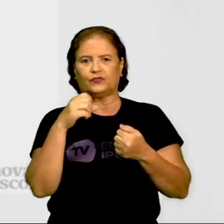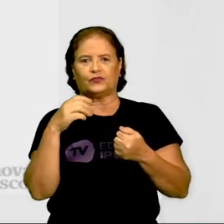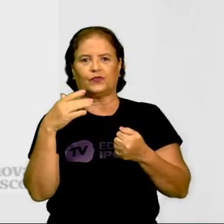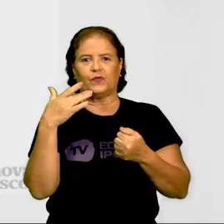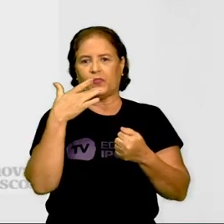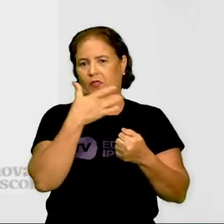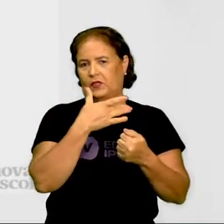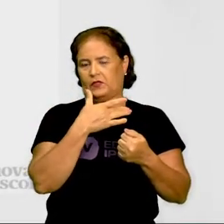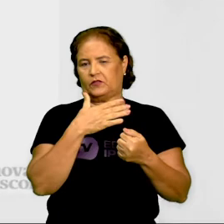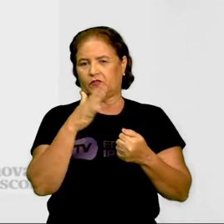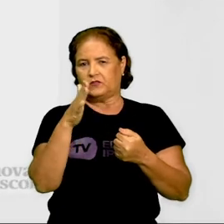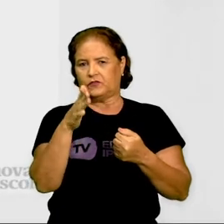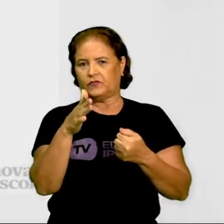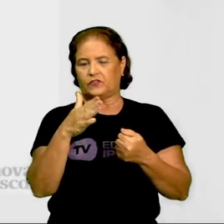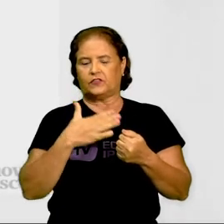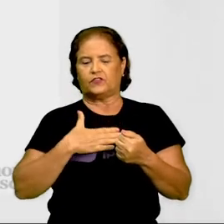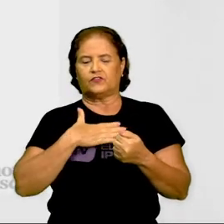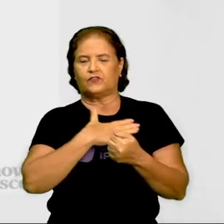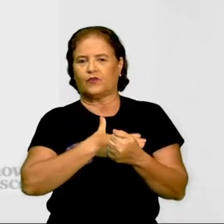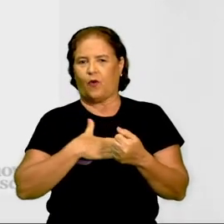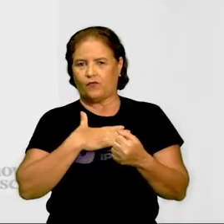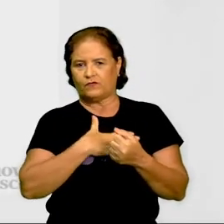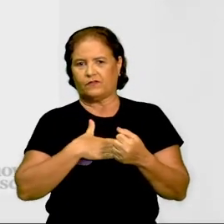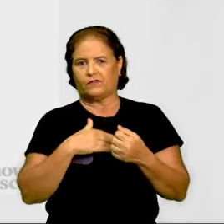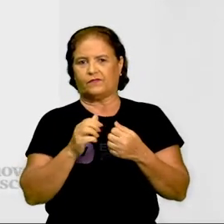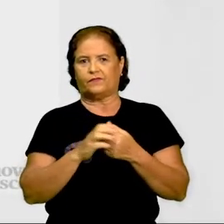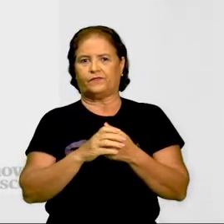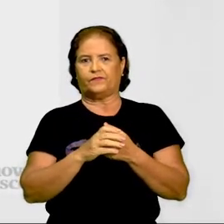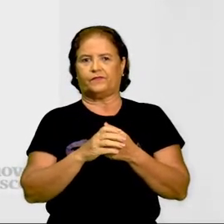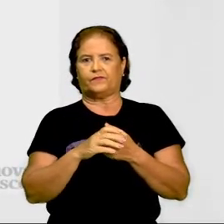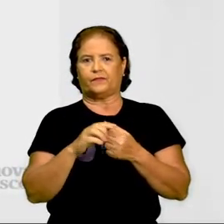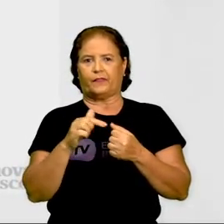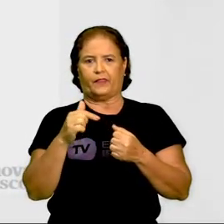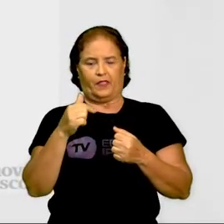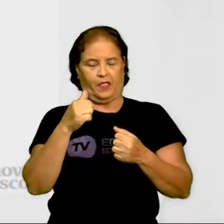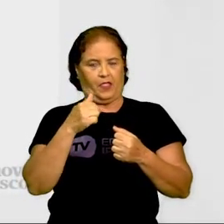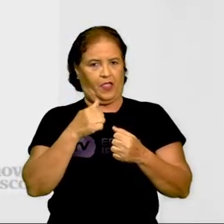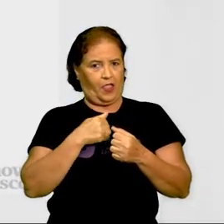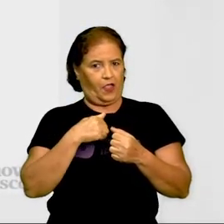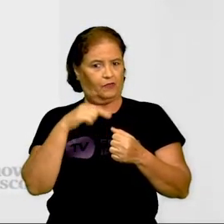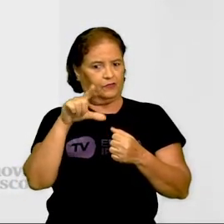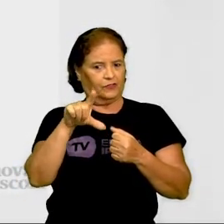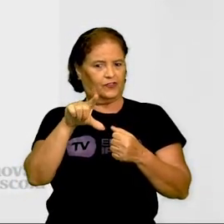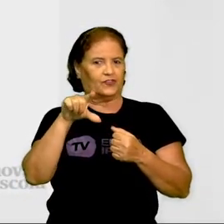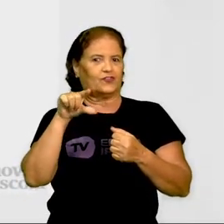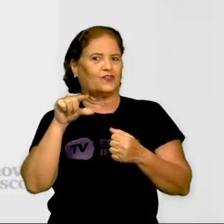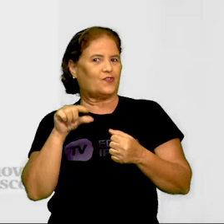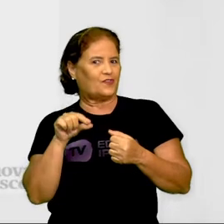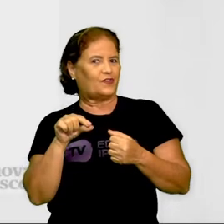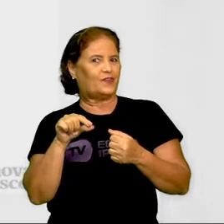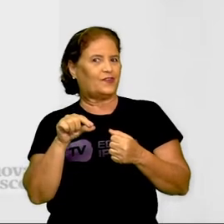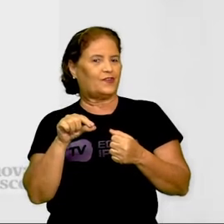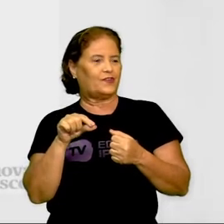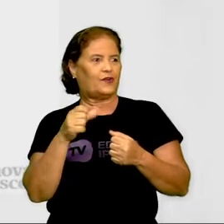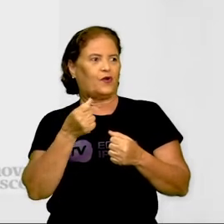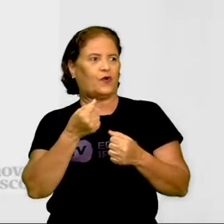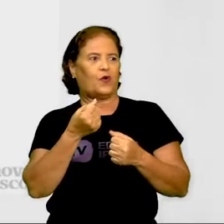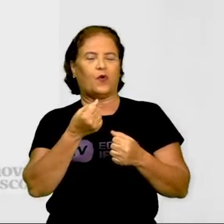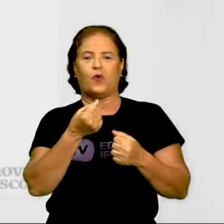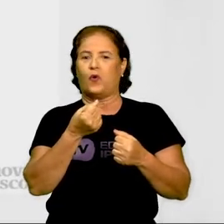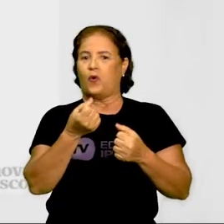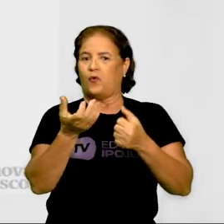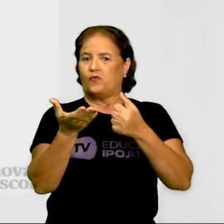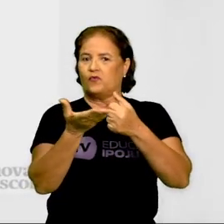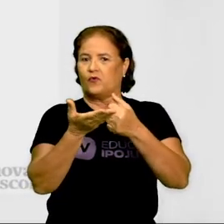favorito? Aquele suco que vocês mais gostam. Bom, eu escolheria o copo número 1, por